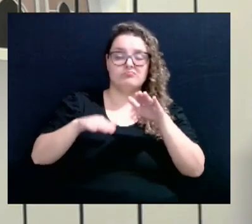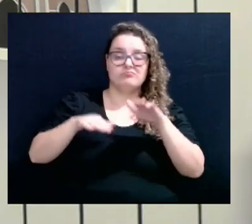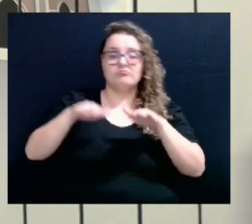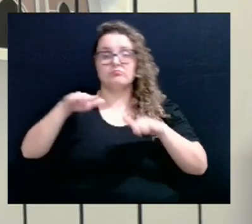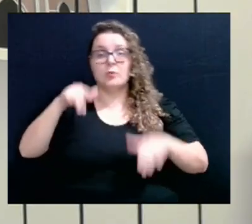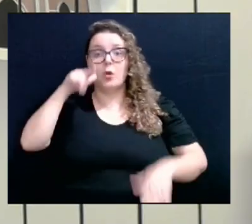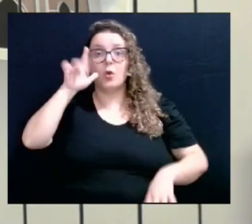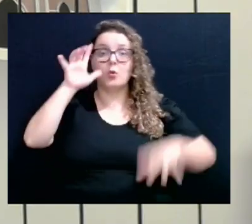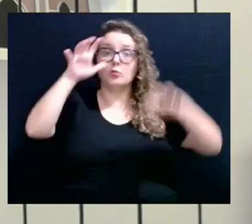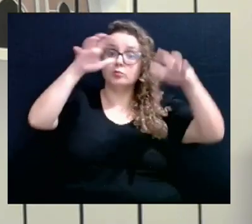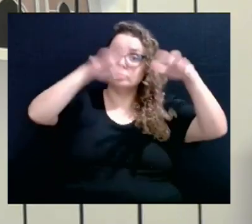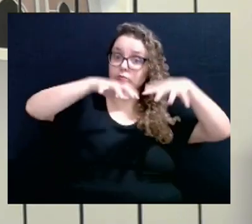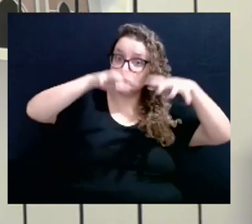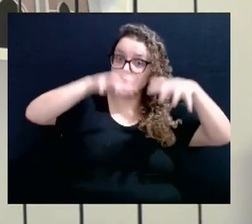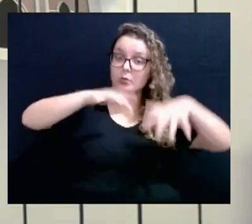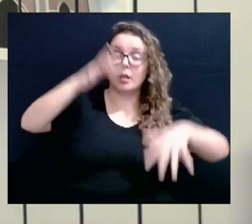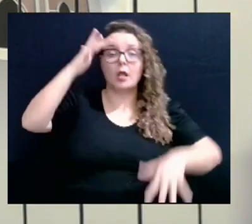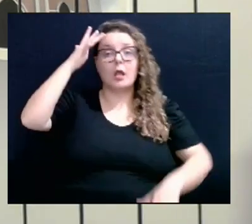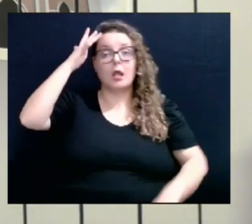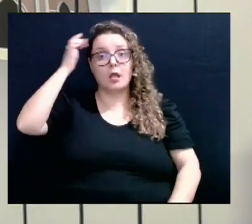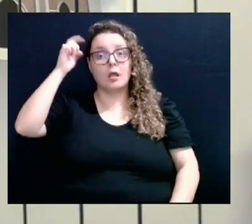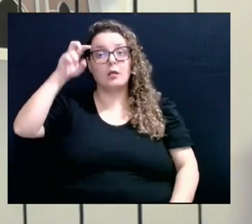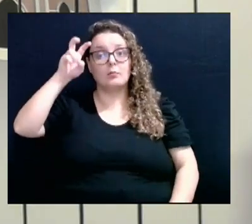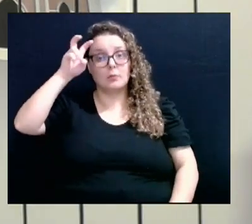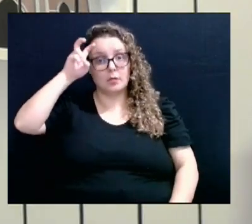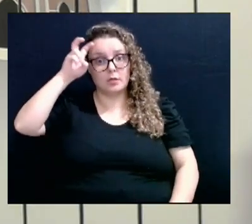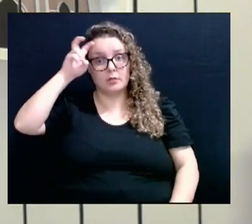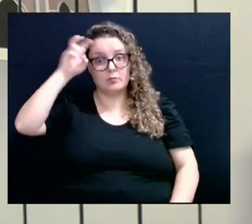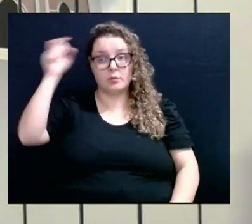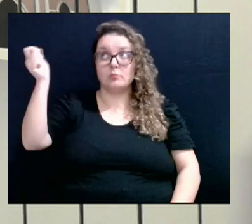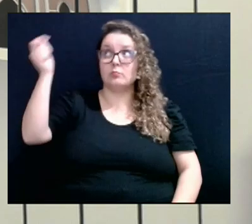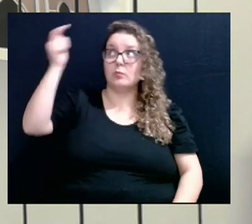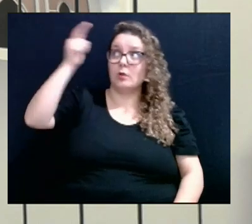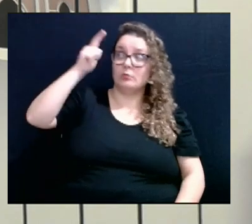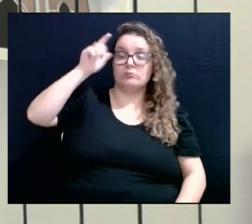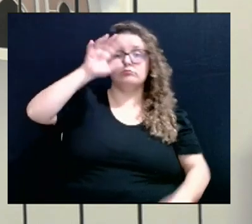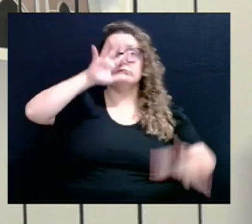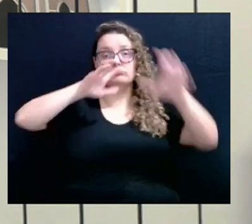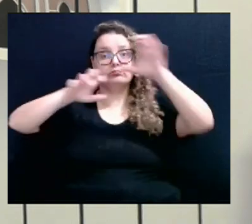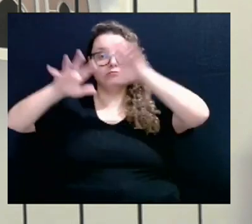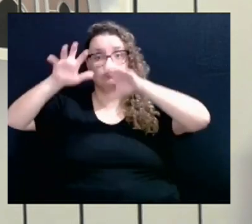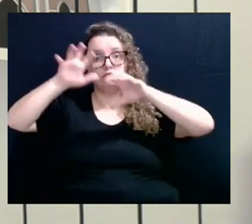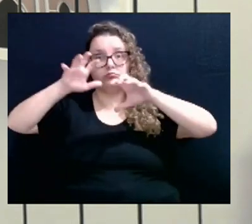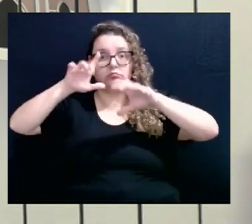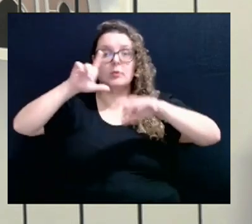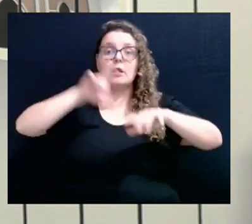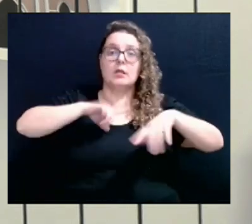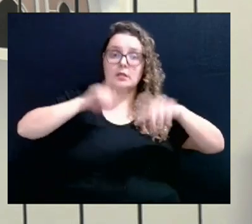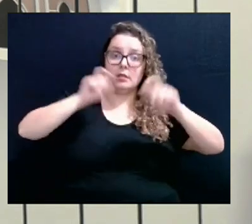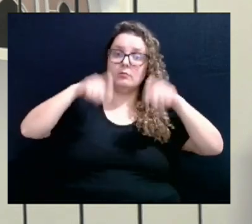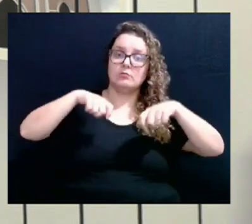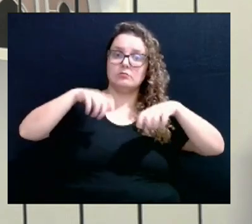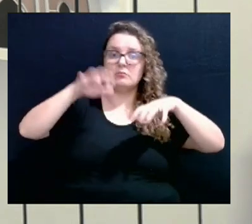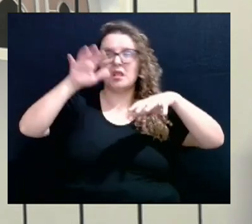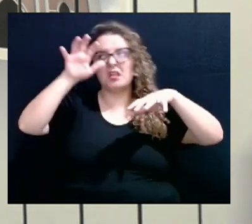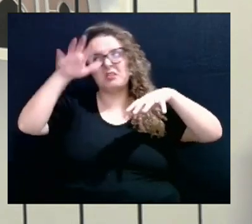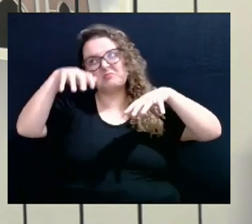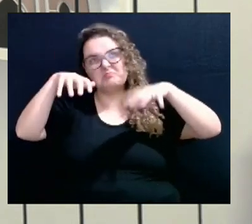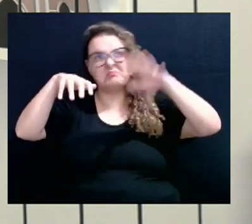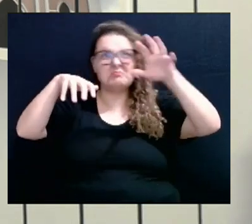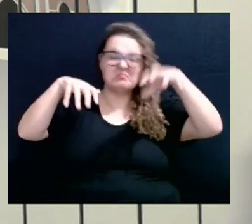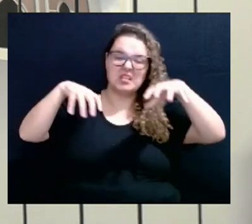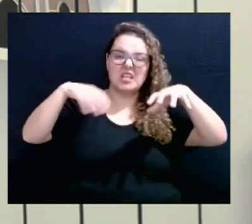choveu, amanhã, quinta-feira, o sol aparece entre nuvens e tem possibilidade de chuva, fraca a